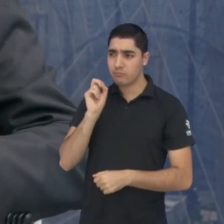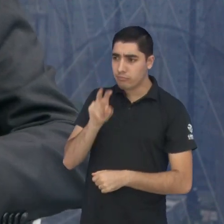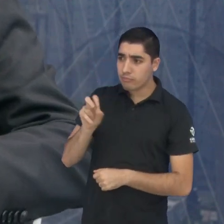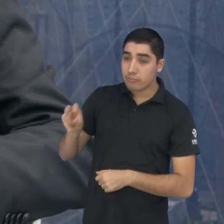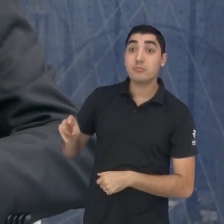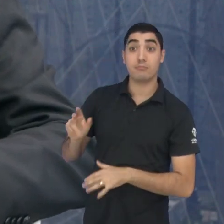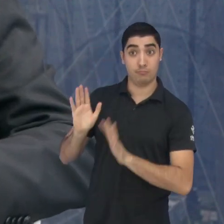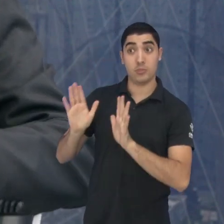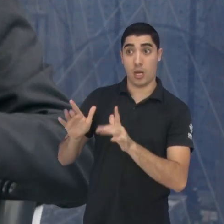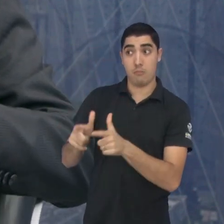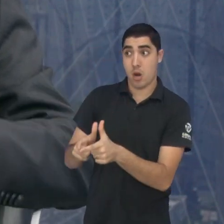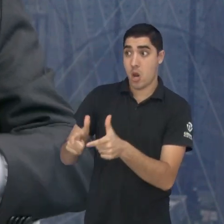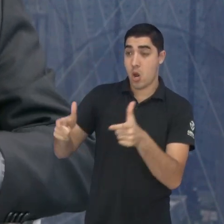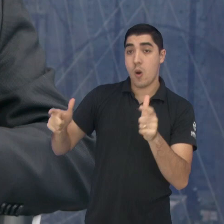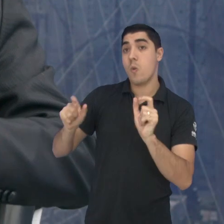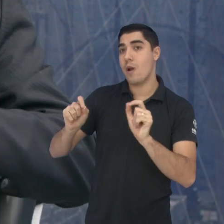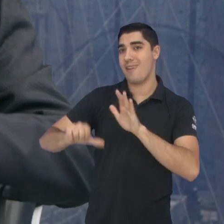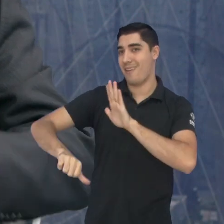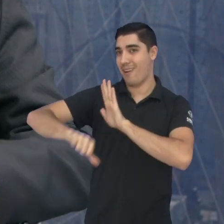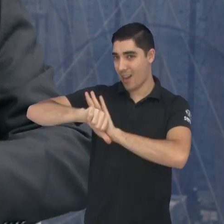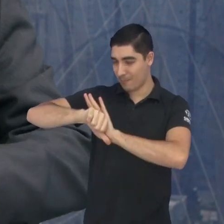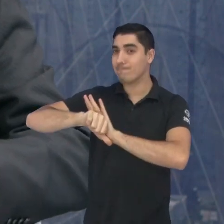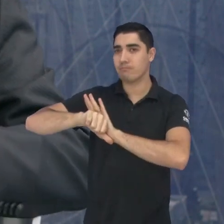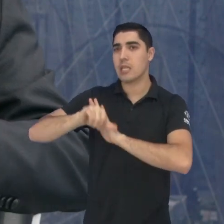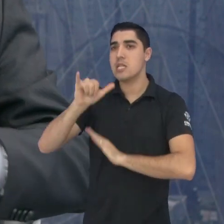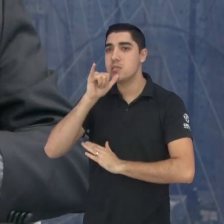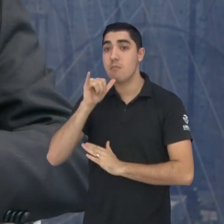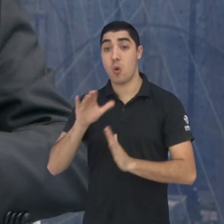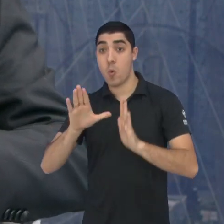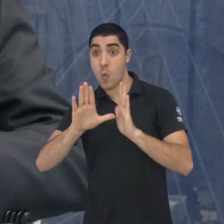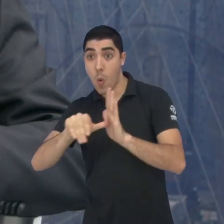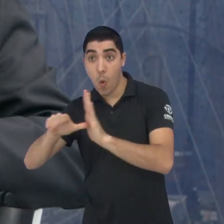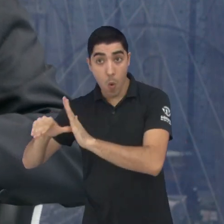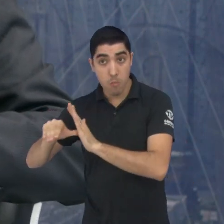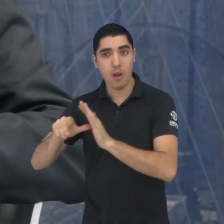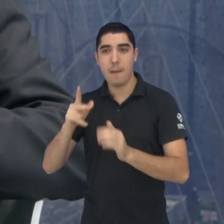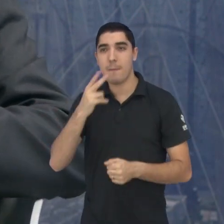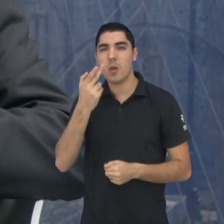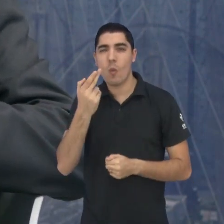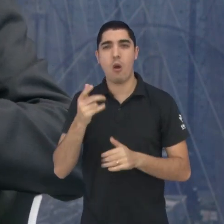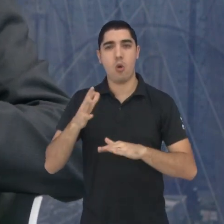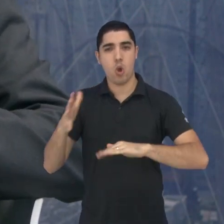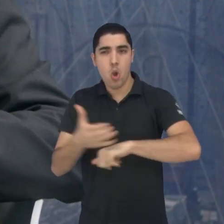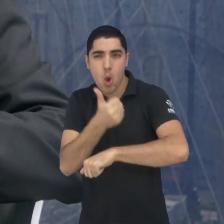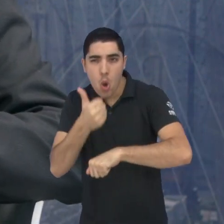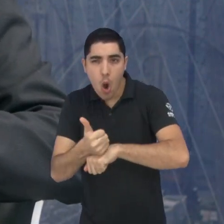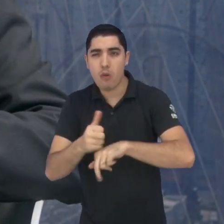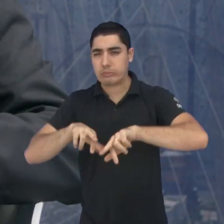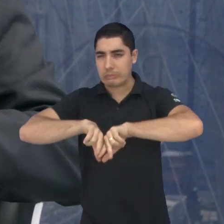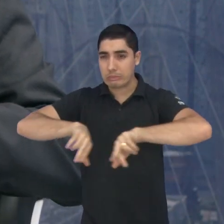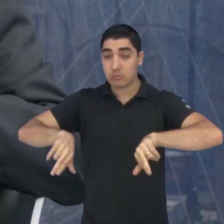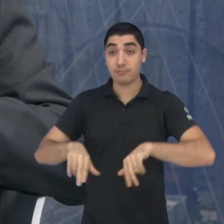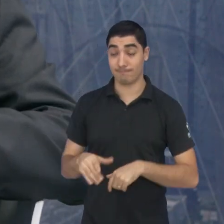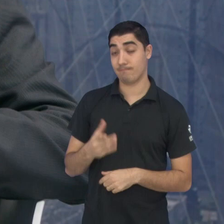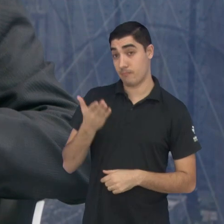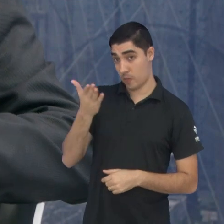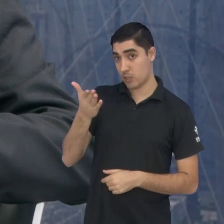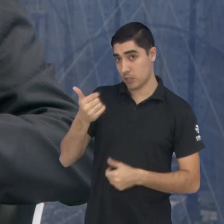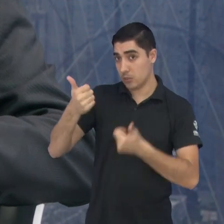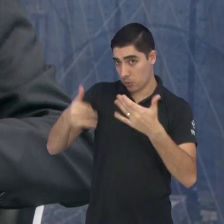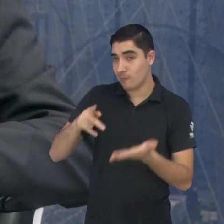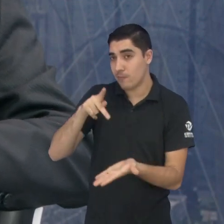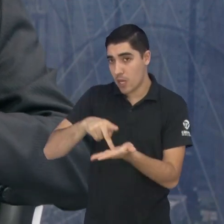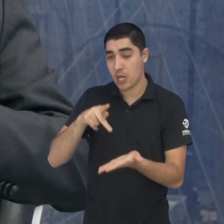grande de crimes cometidos, crimes de estelionato principalmente, que as pessoas são enganadas. Então, é justamente como você disse, Dani, se os adultos